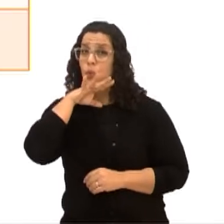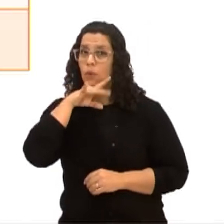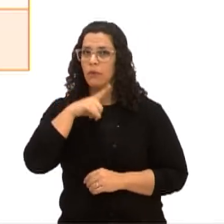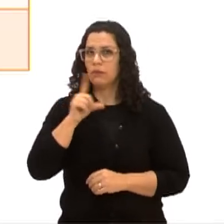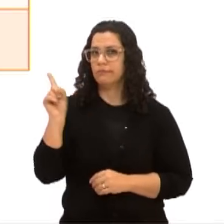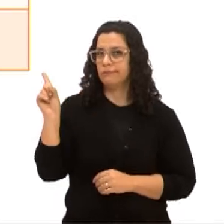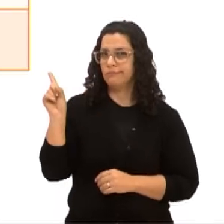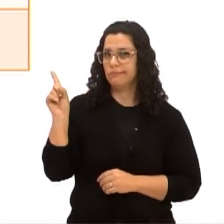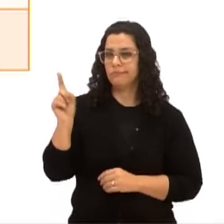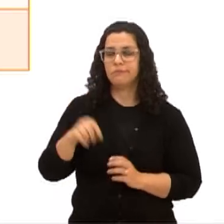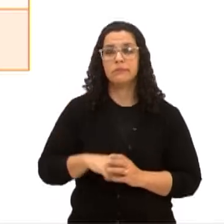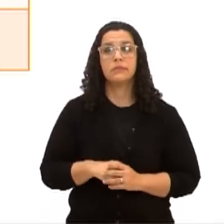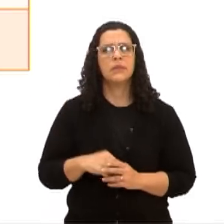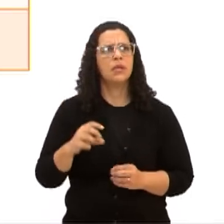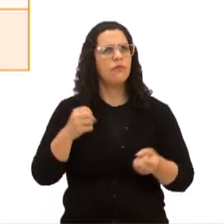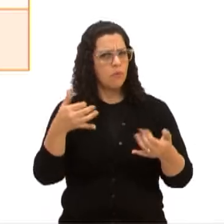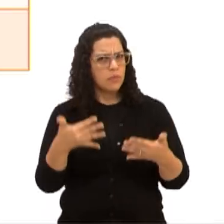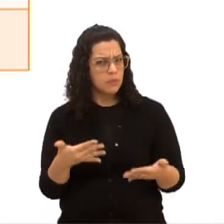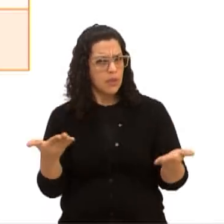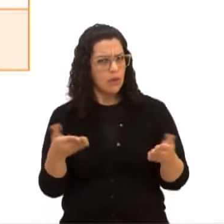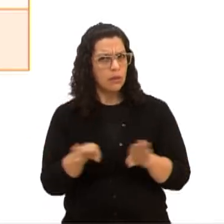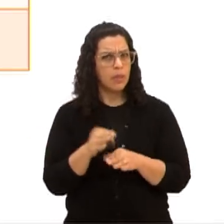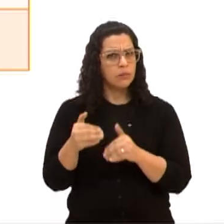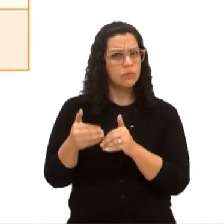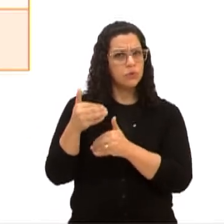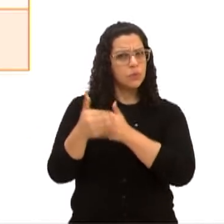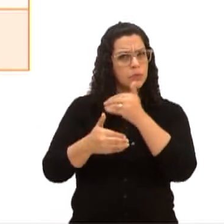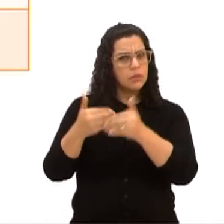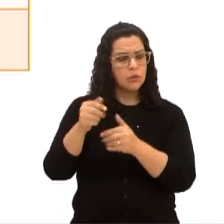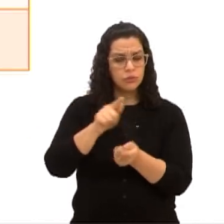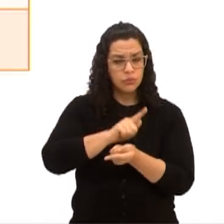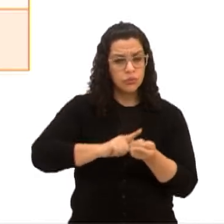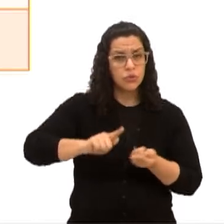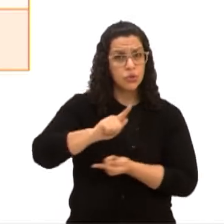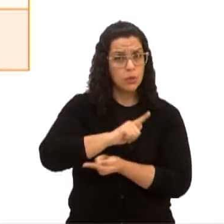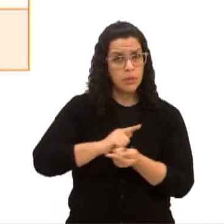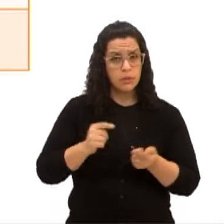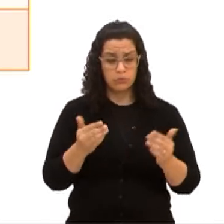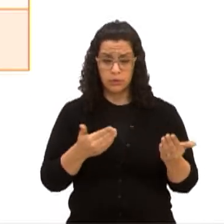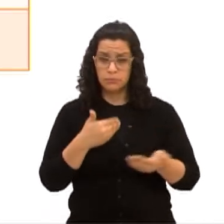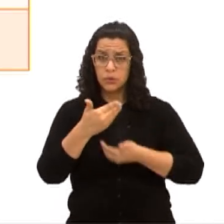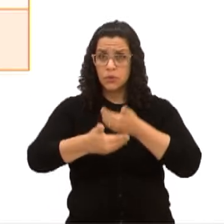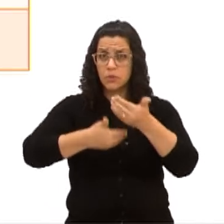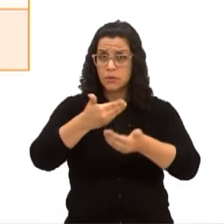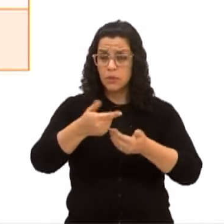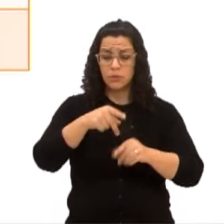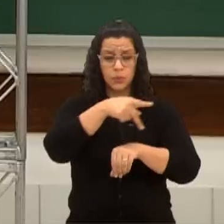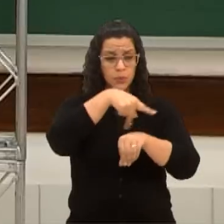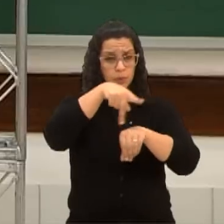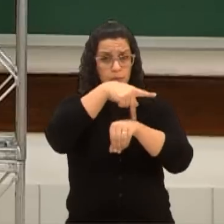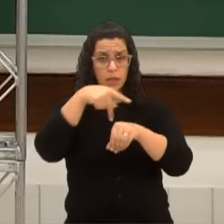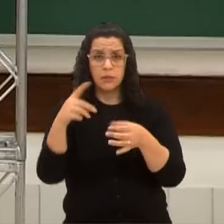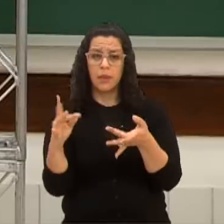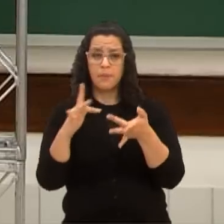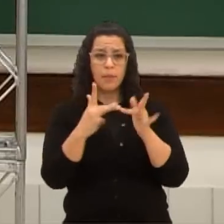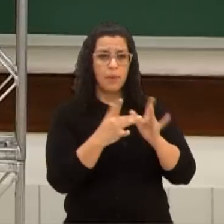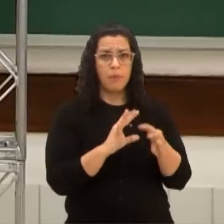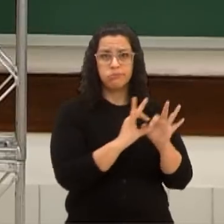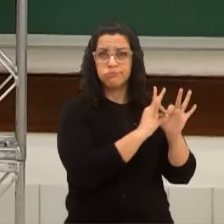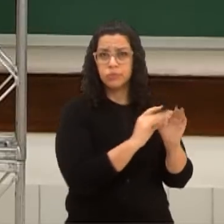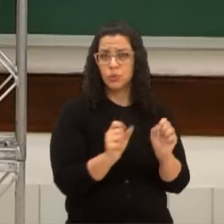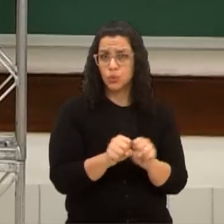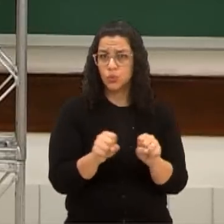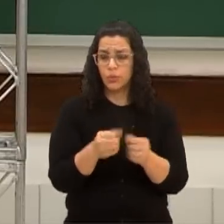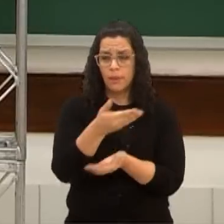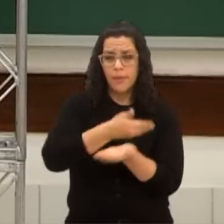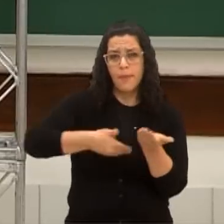características negativas. Pensando então que esse processo de globalização, ou nesse processo, os países estão conectados